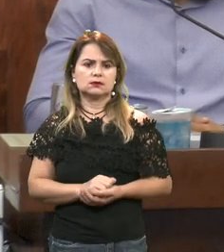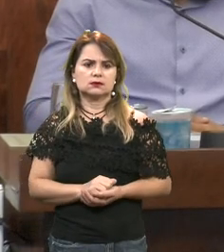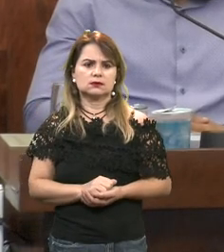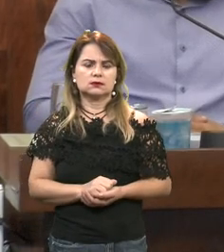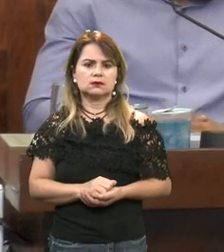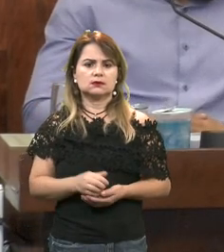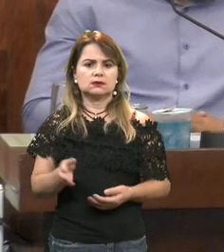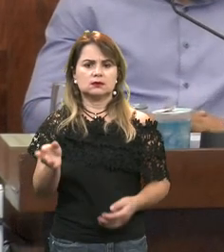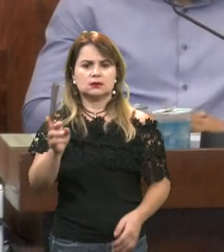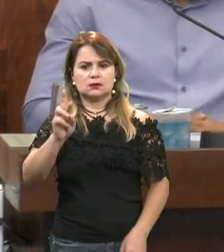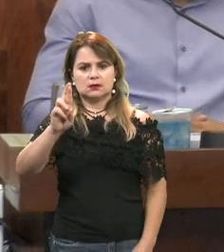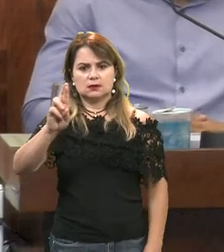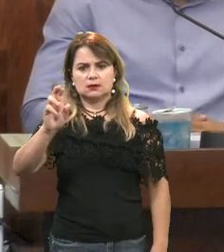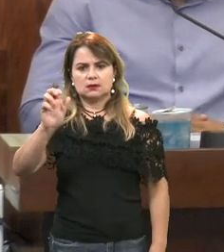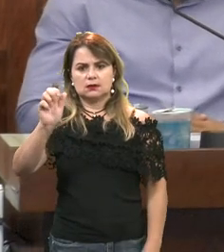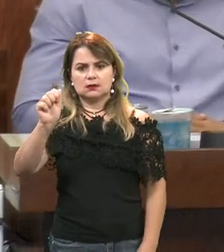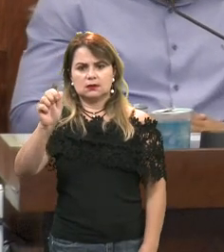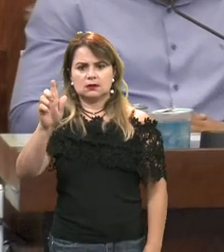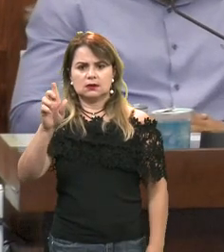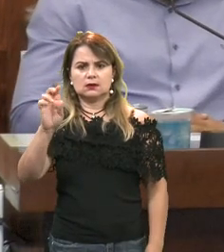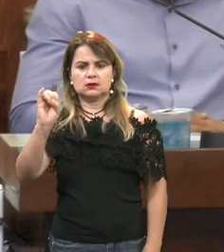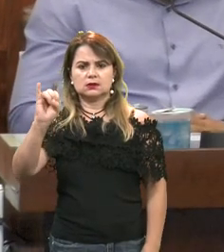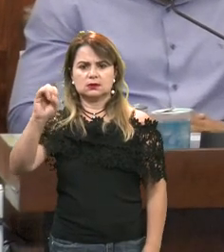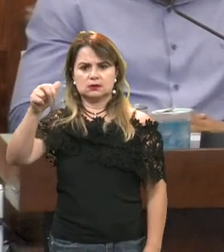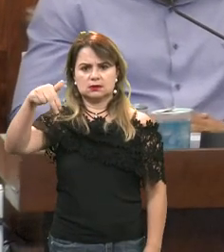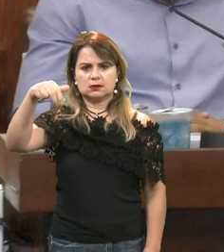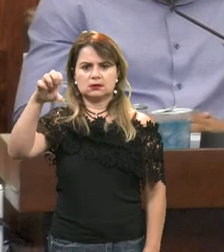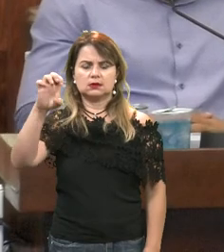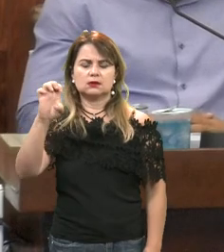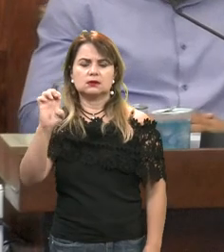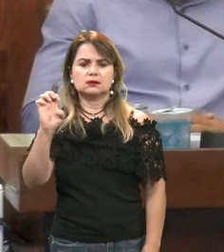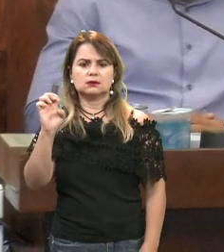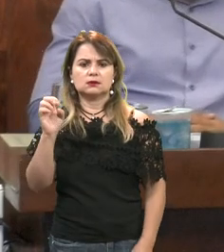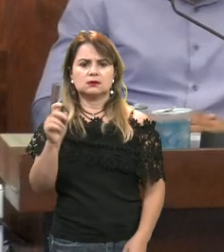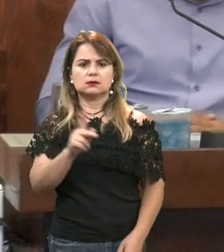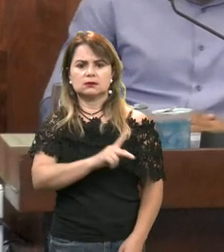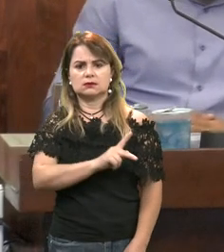A Regiane Ferreira, que é presidente